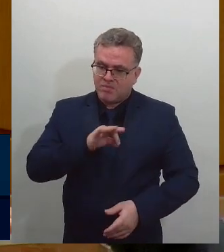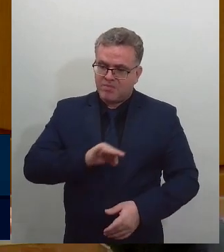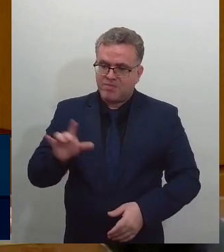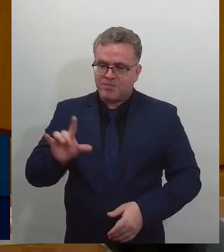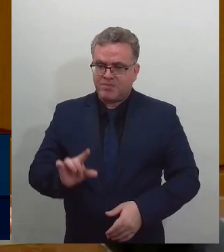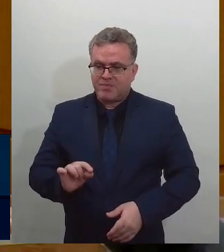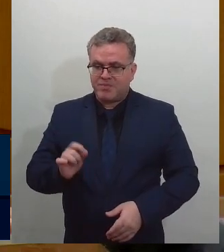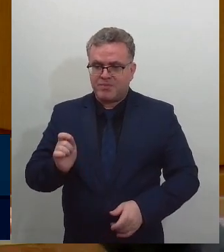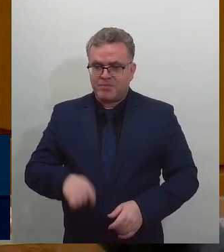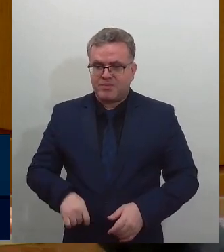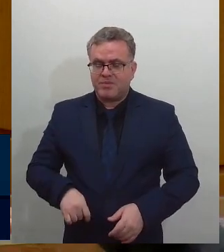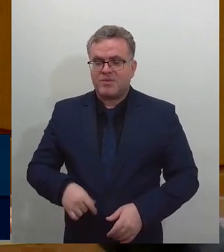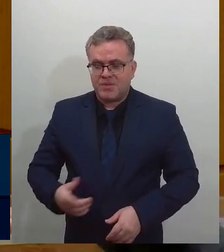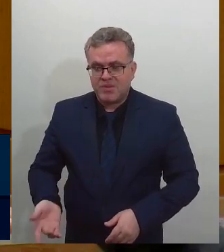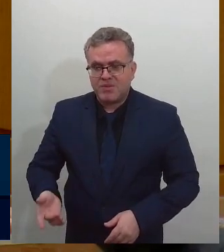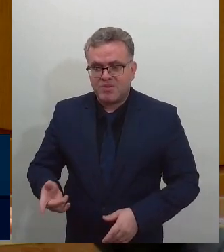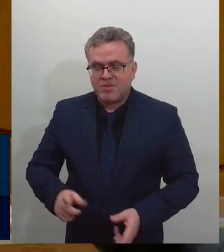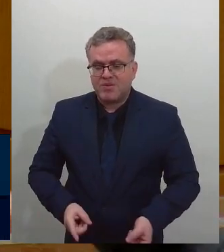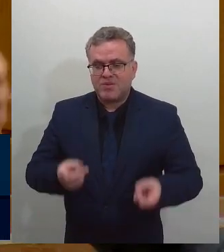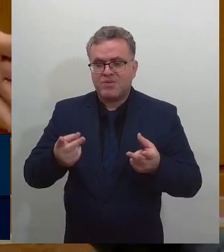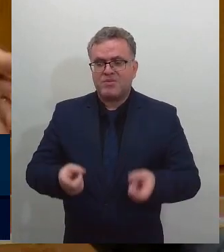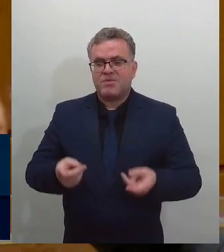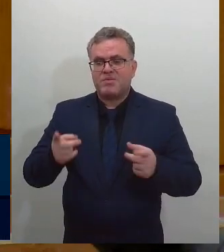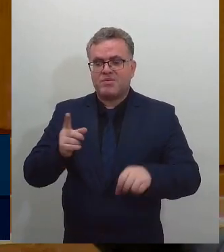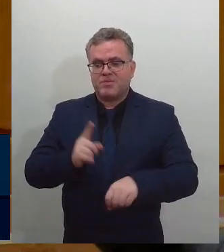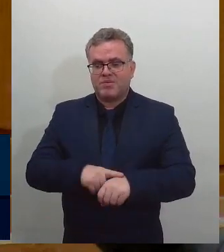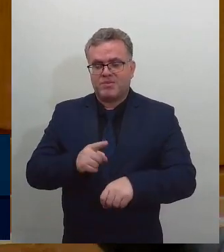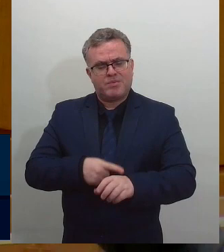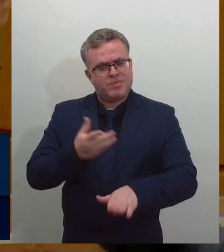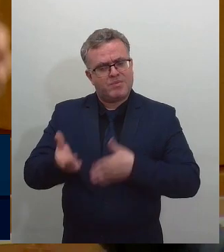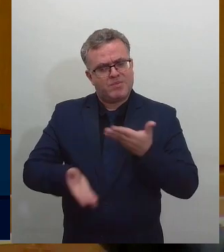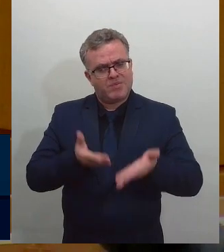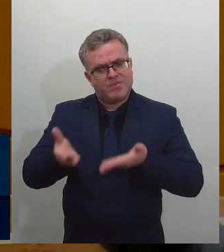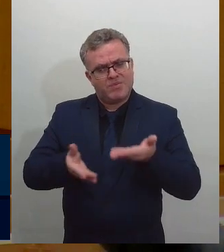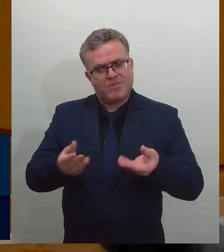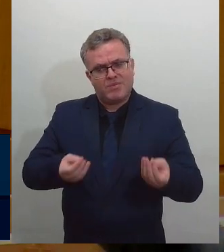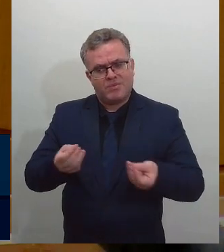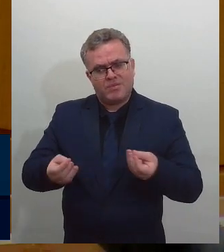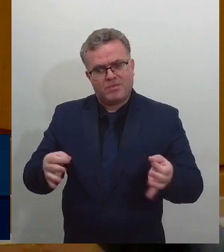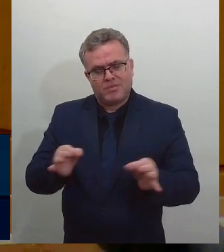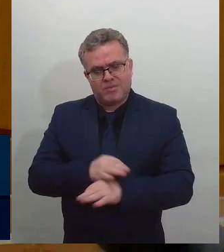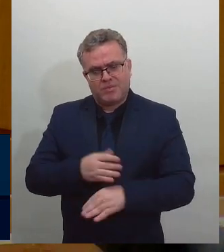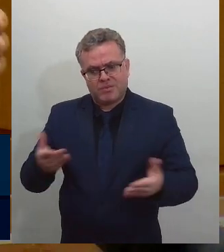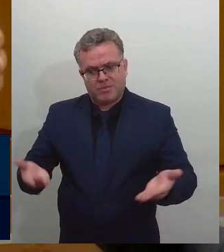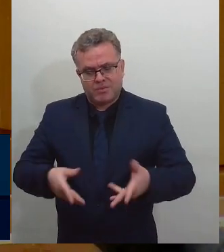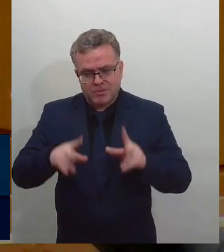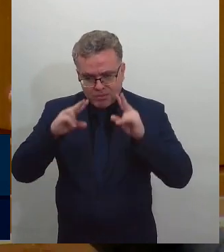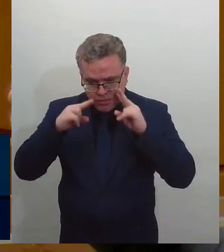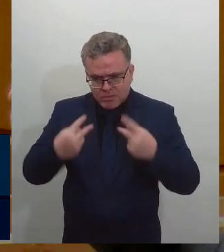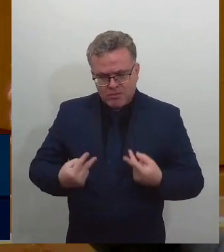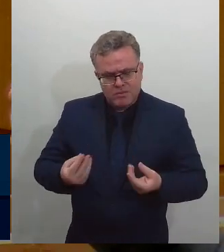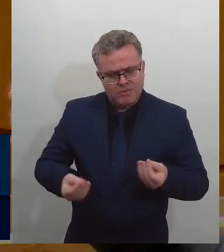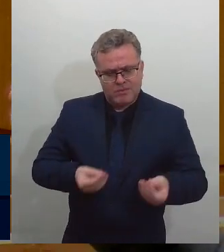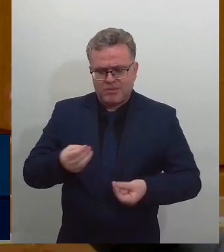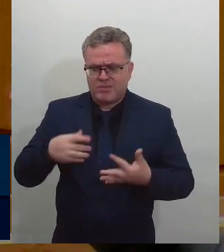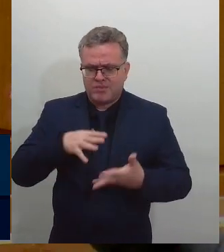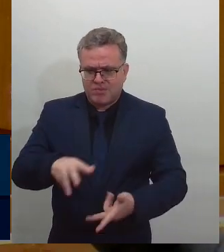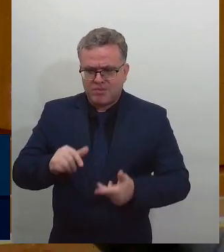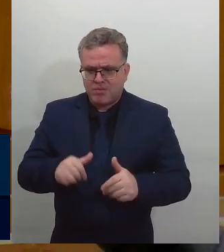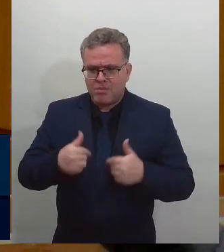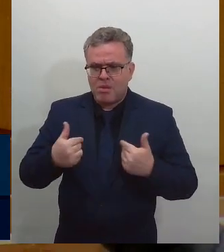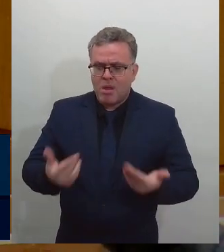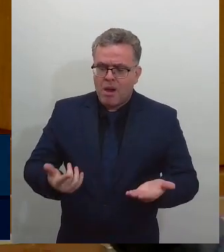importação, a ter um tratamento que hoje é reconhecido mundialmente e por um preço